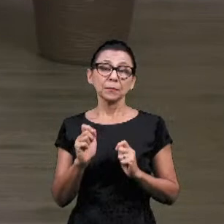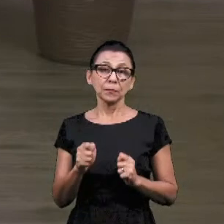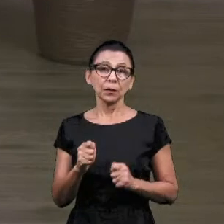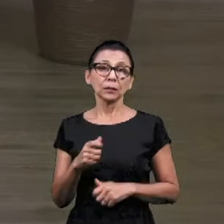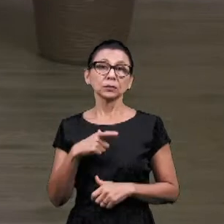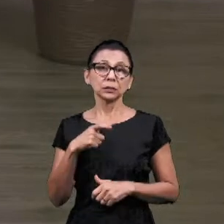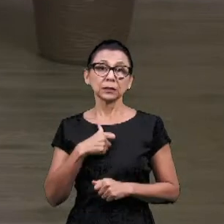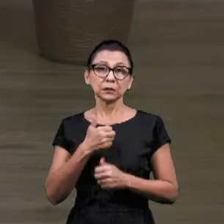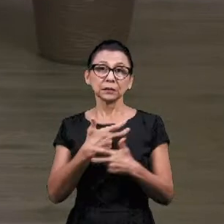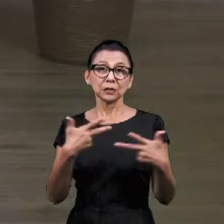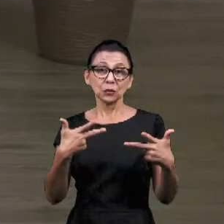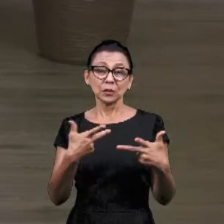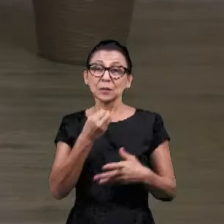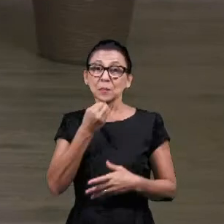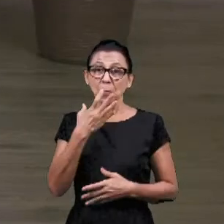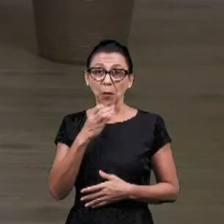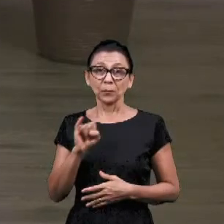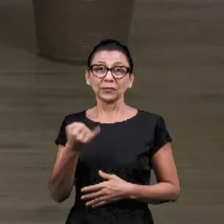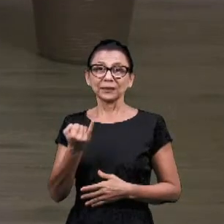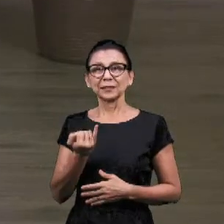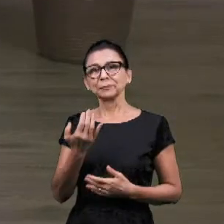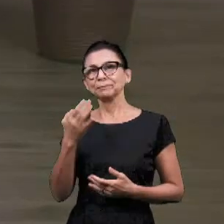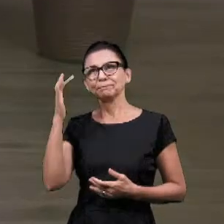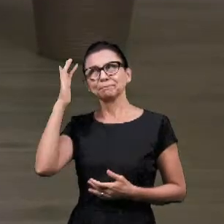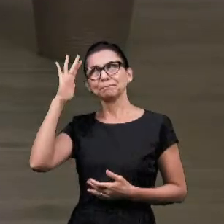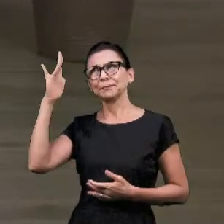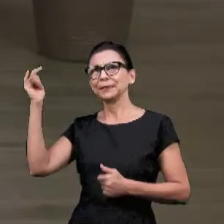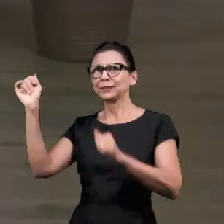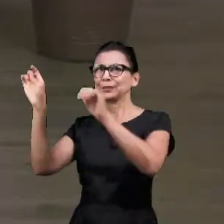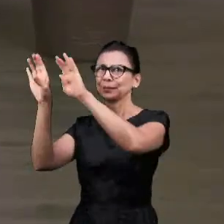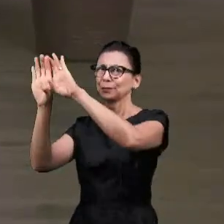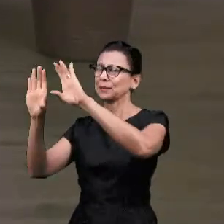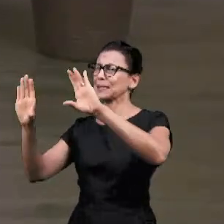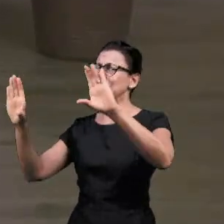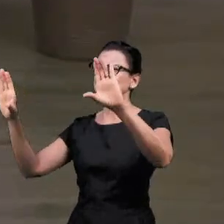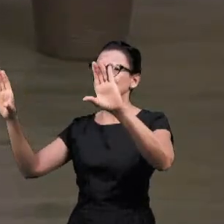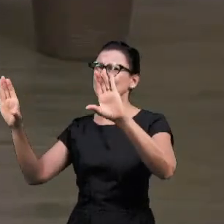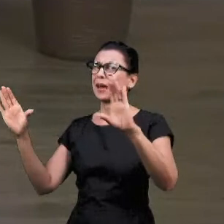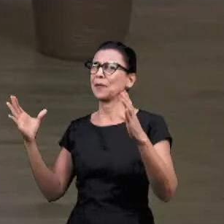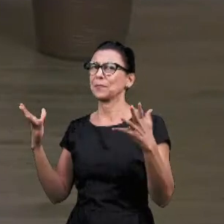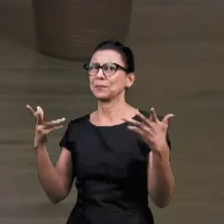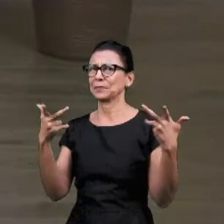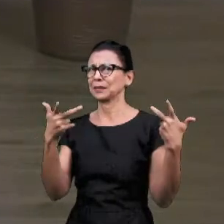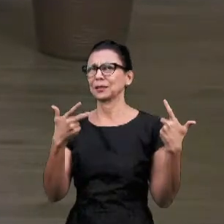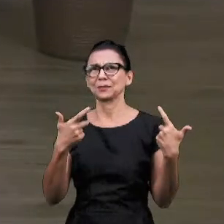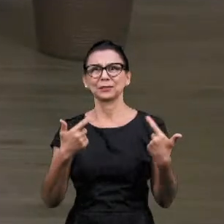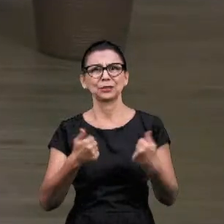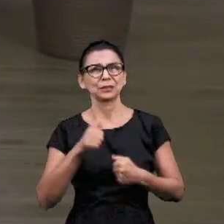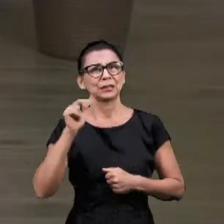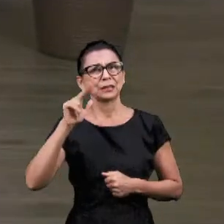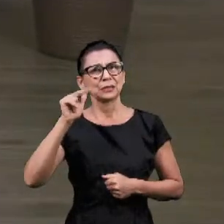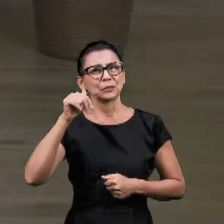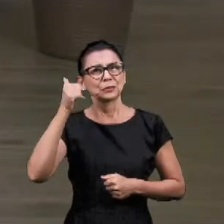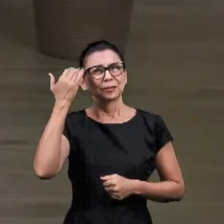e o céu é melhor ainda. É. Nem olhos viram, nem ouvidos ouviram, nem jamais sem subiu. Sem intervalo, sem comercial.